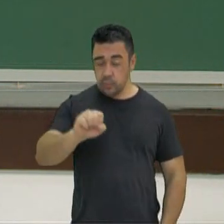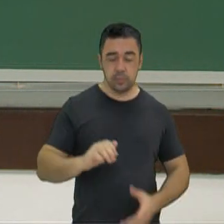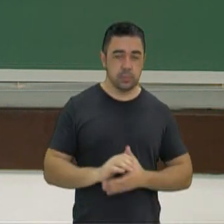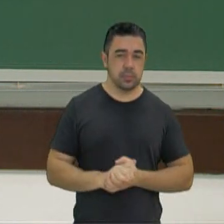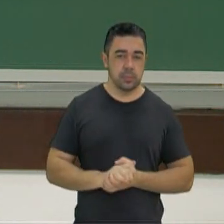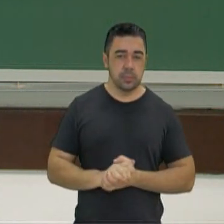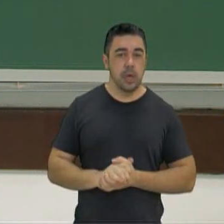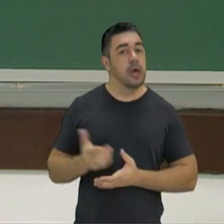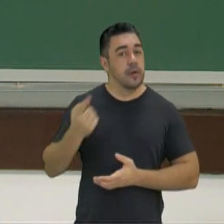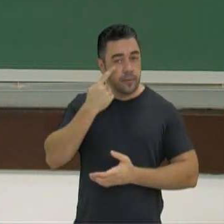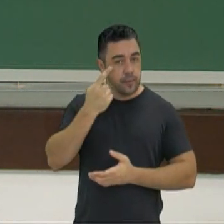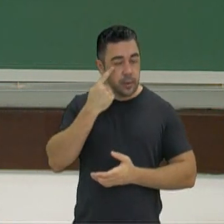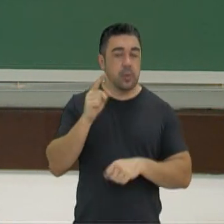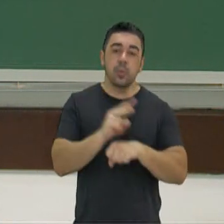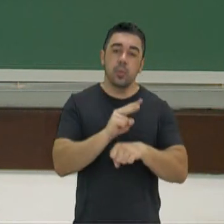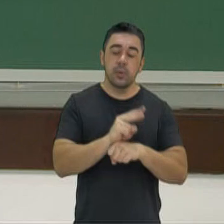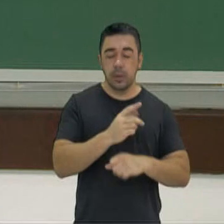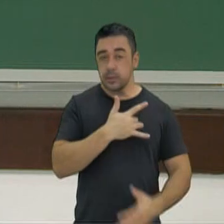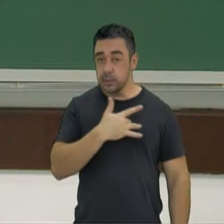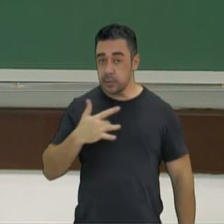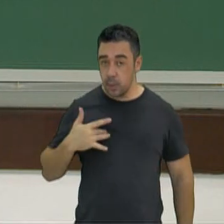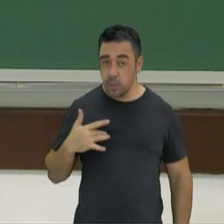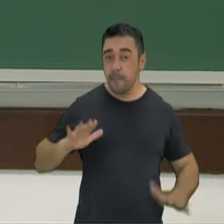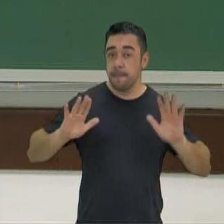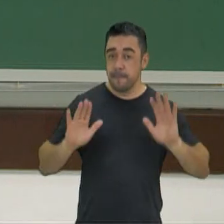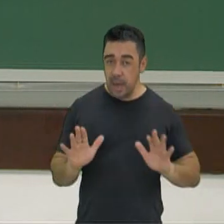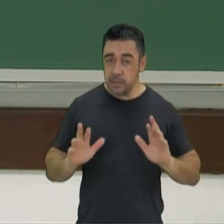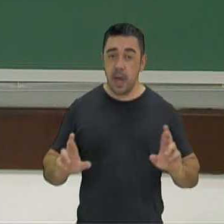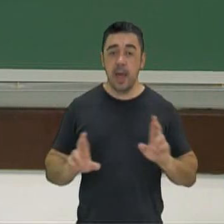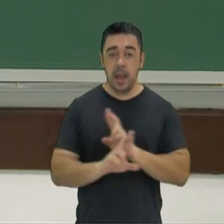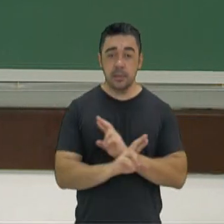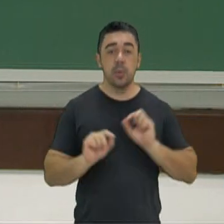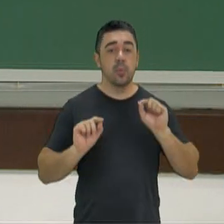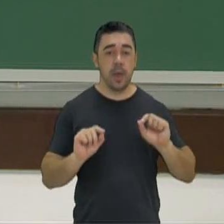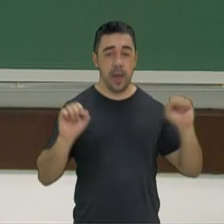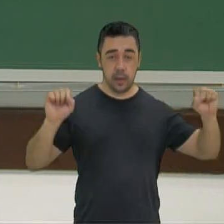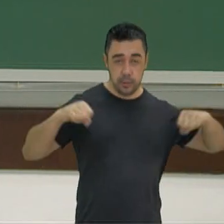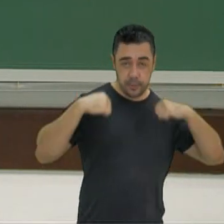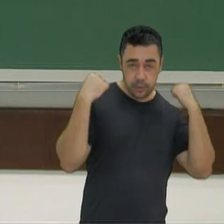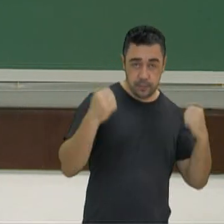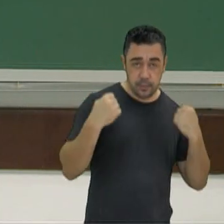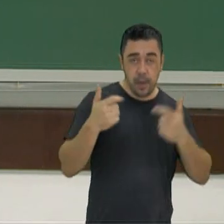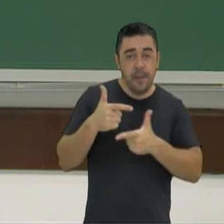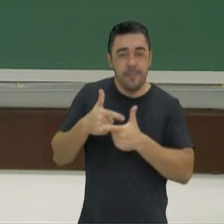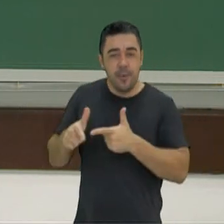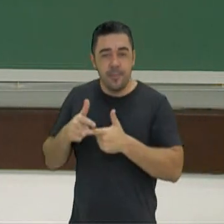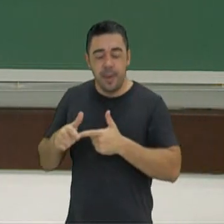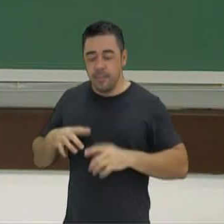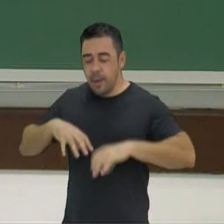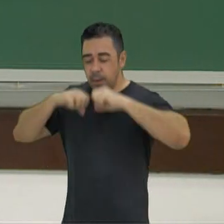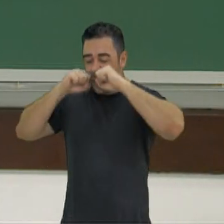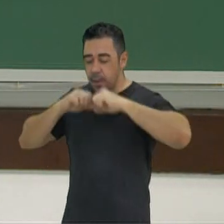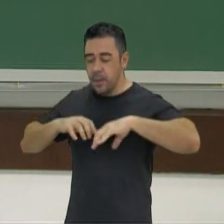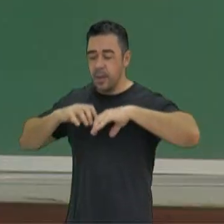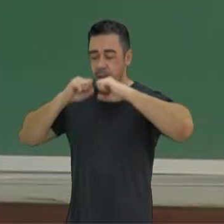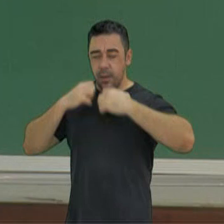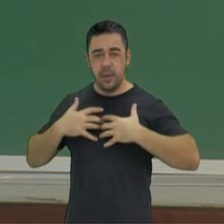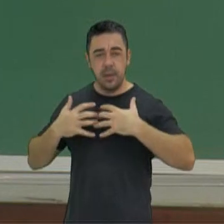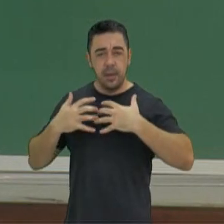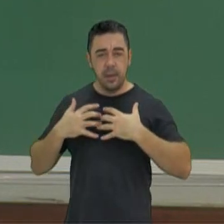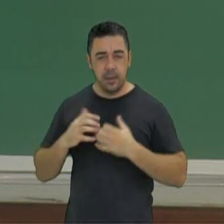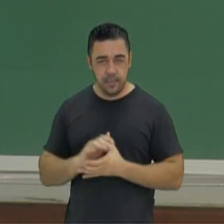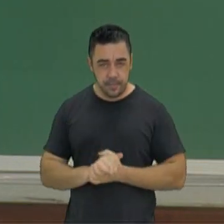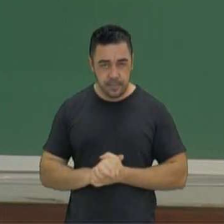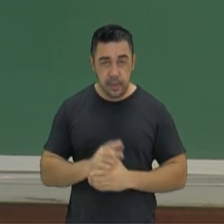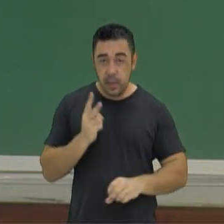Abordaremos novamente os cuidados com a saúde, porém agora a relação entre o exercício físico e problemas respiratórios. Sempre que você